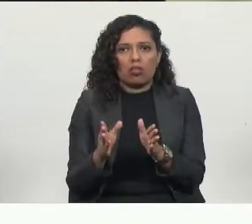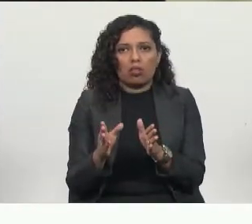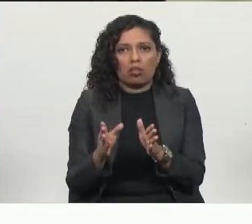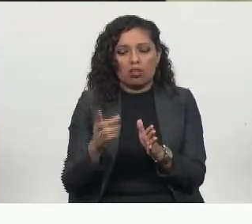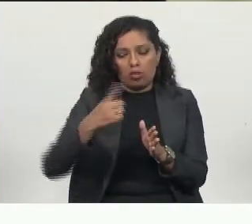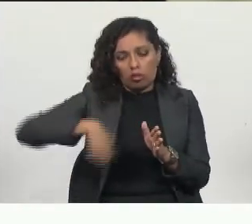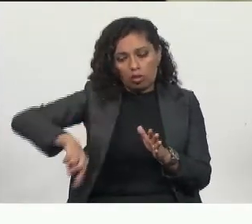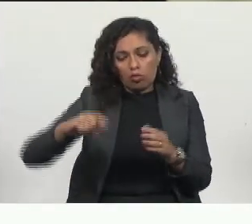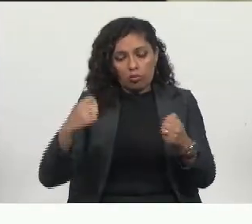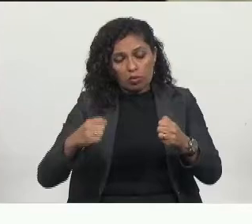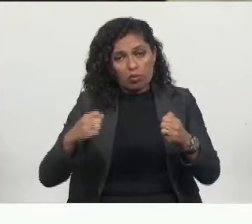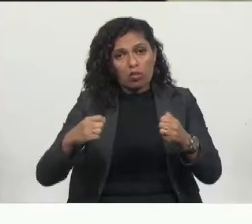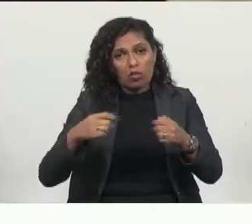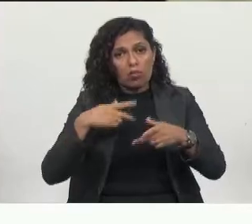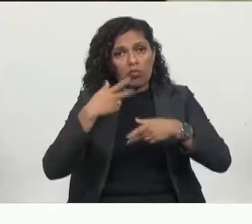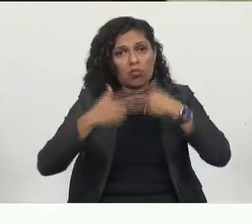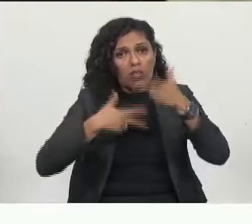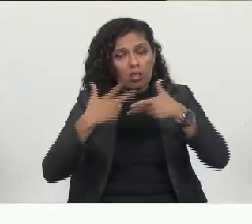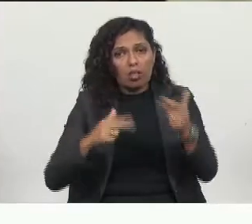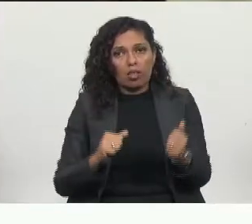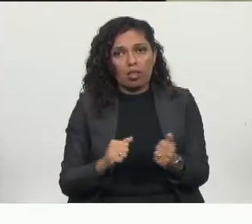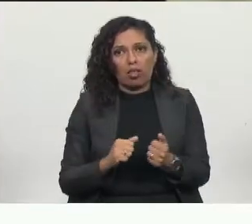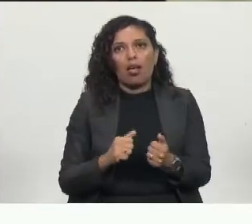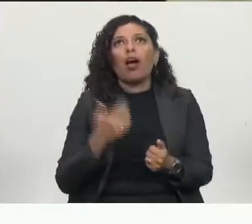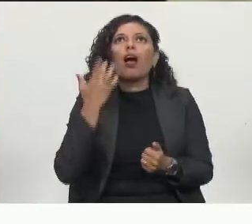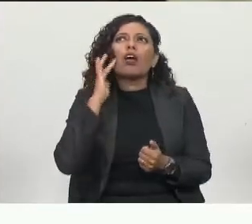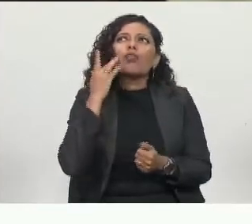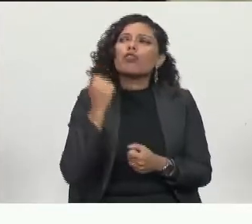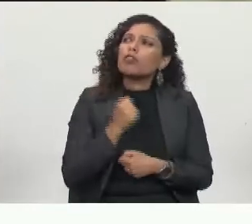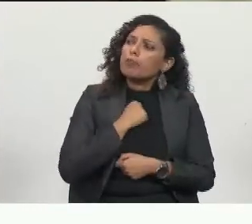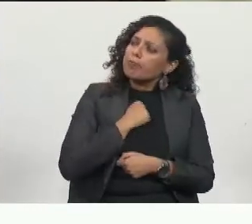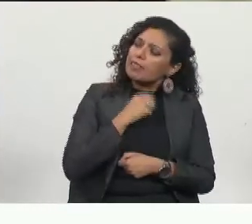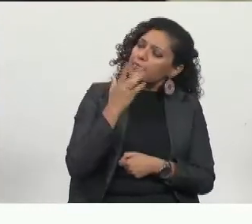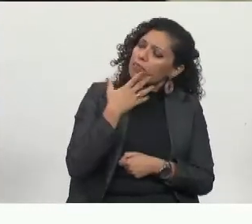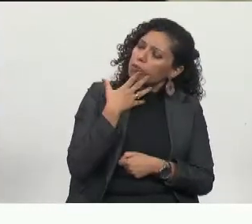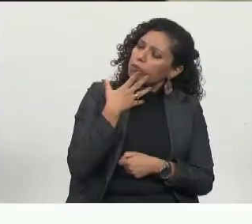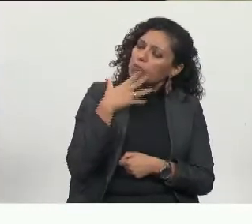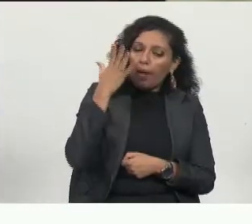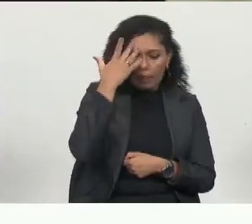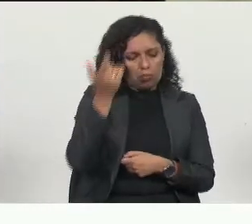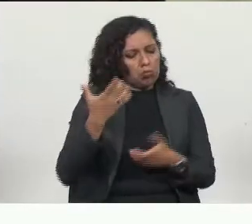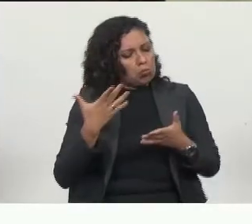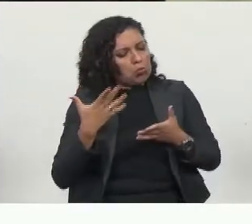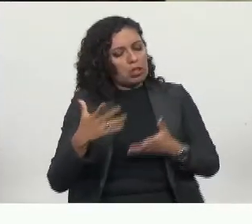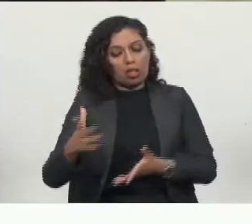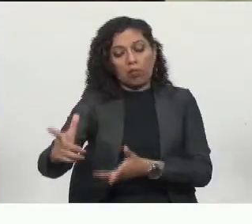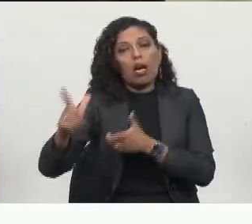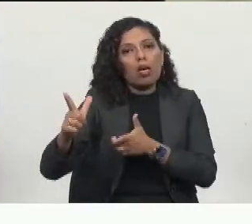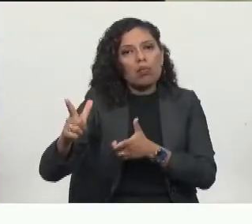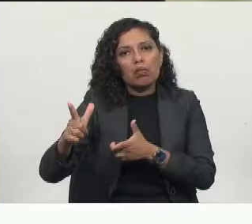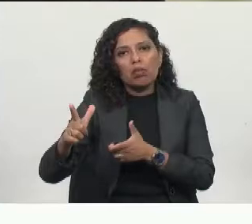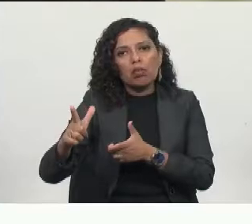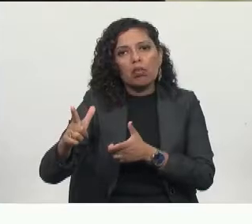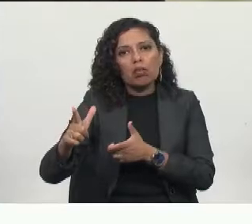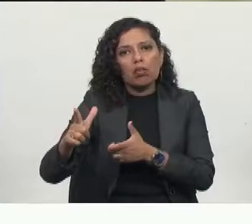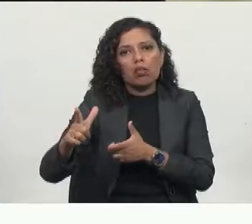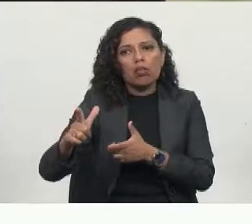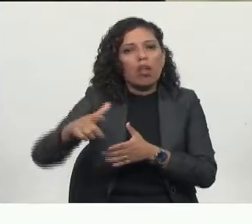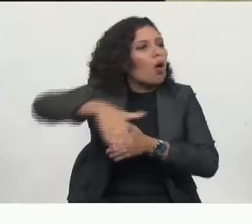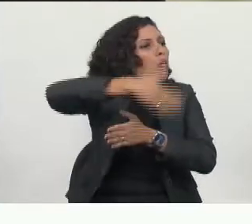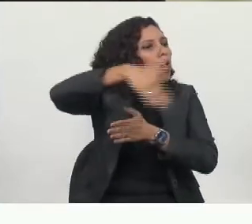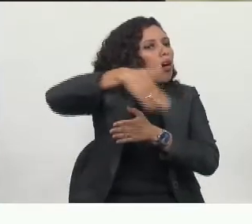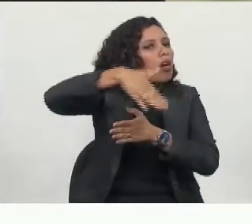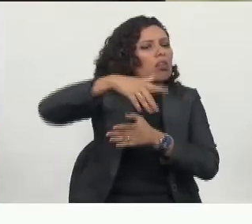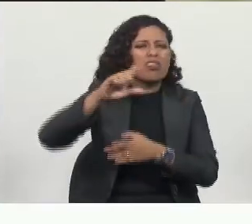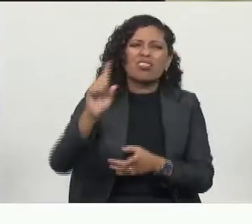isso muito claro, porque acha que deu arma, parece que amanhã o deputado vai lá, né, comprar arma ali na esquina e vai